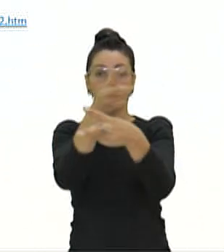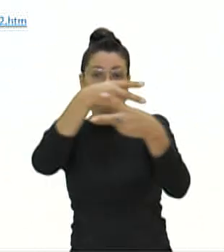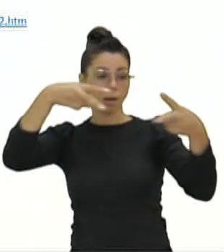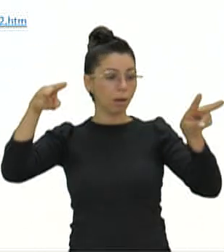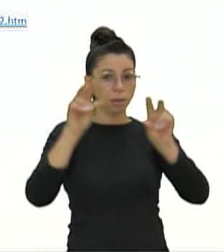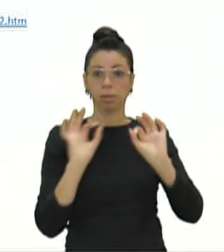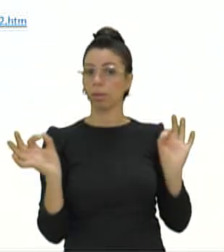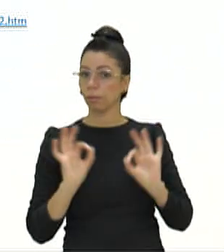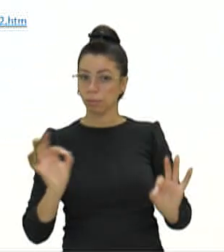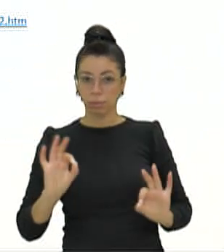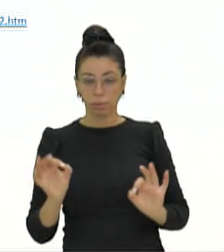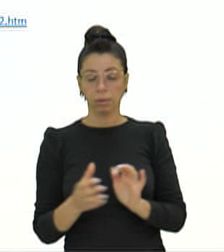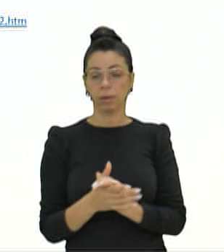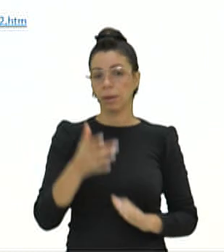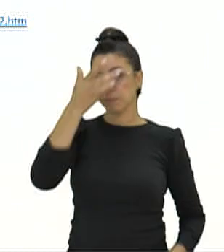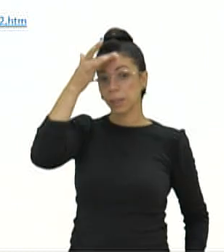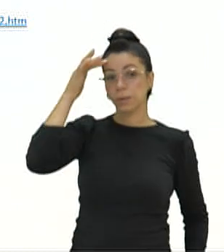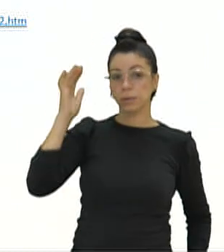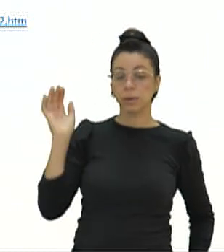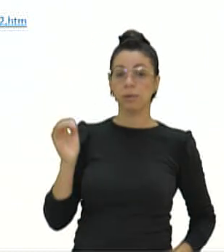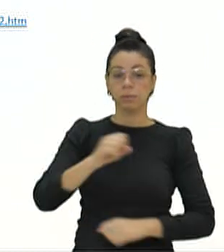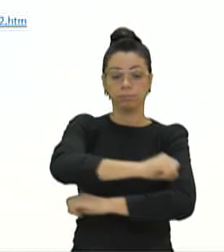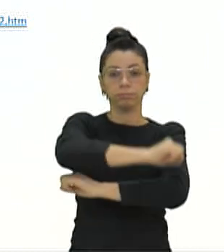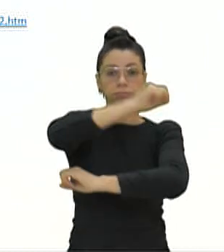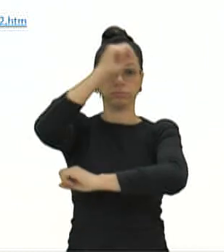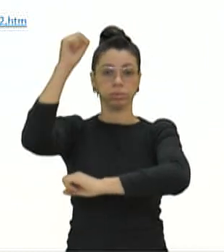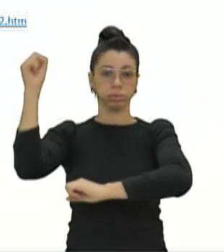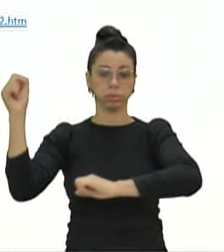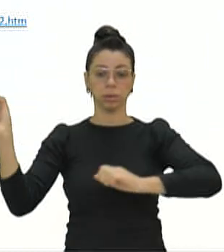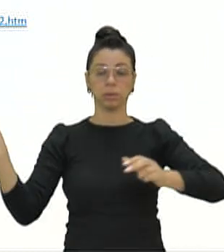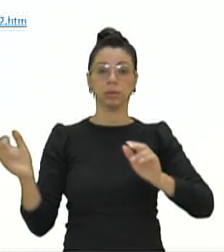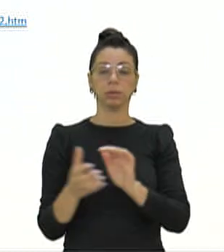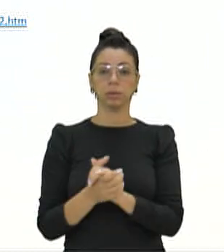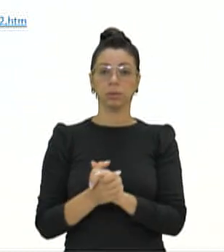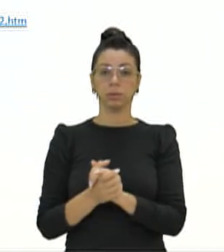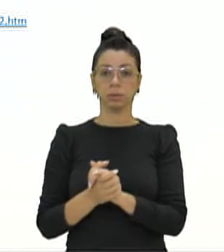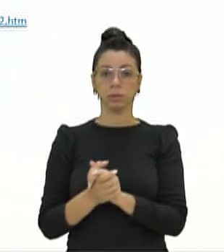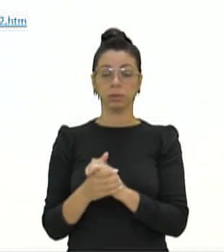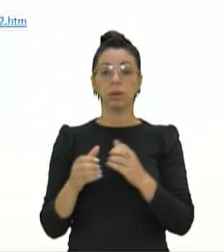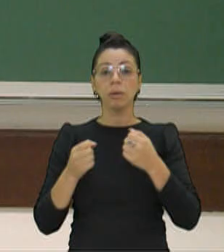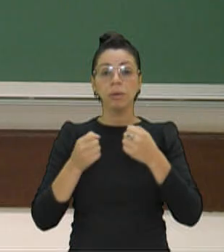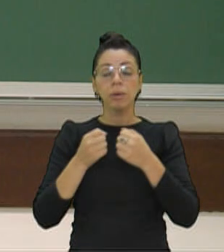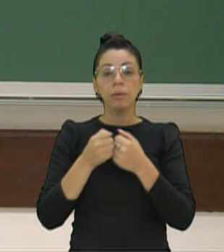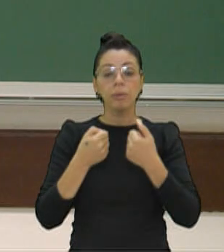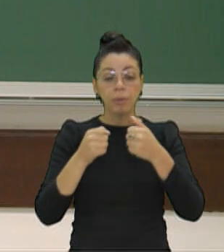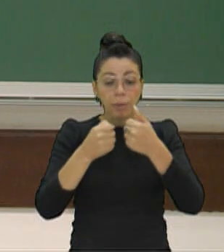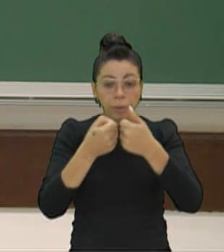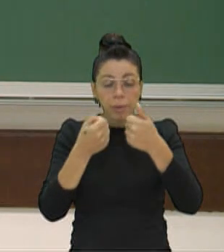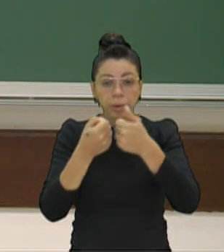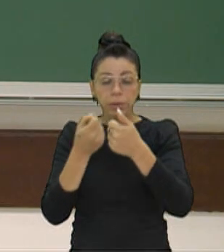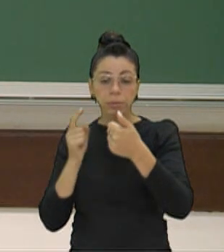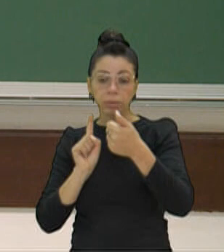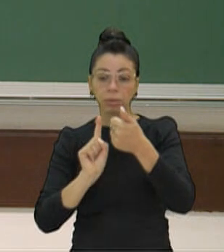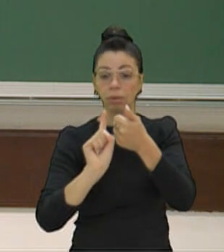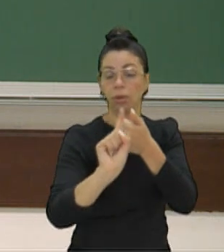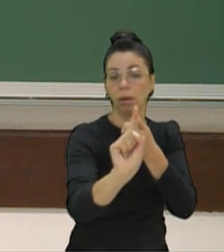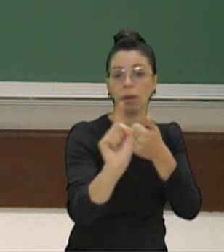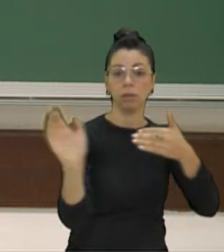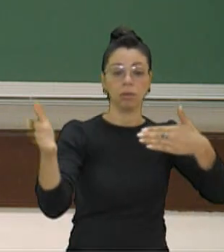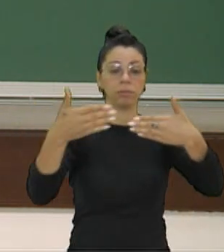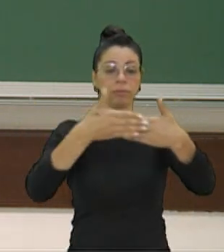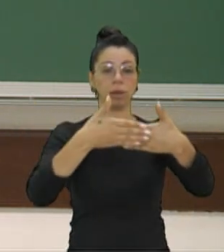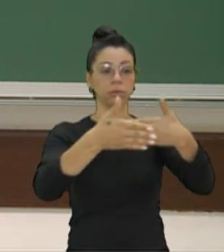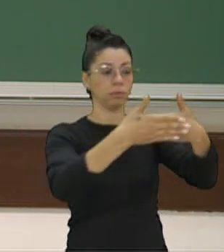no inverno não abrindo janelas, entra no ônibus, não abre as janelas, na sala de aula, quem é meu